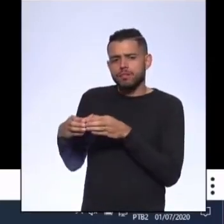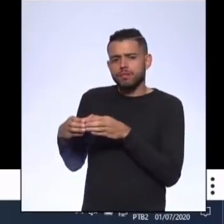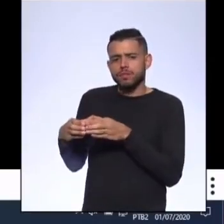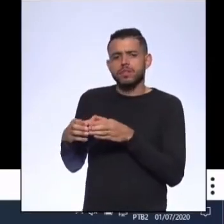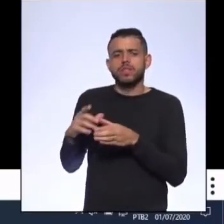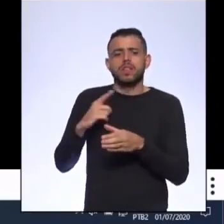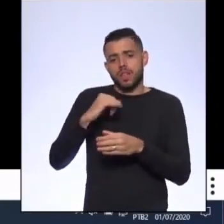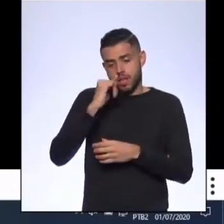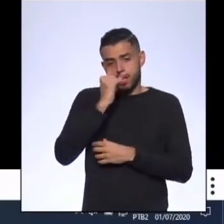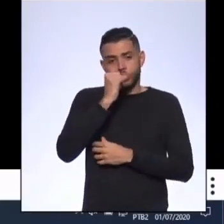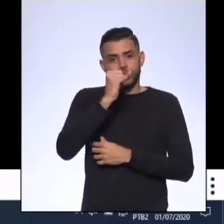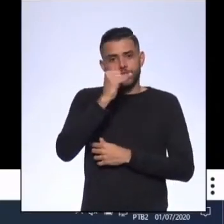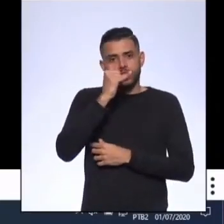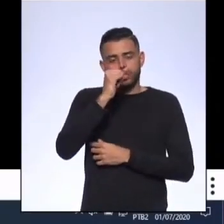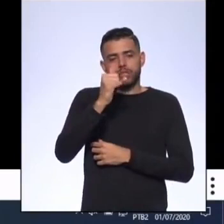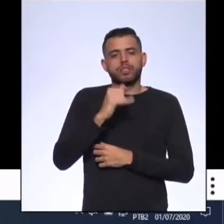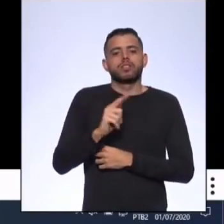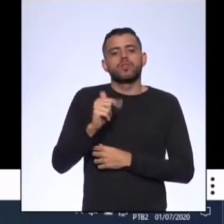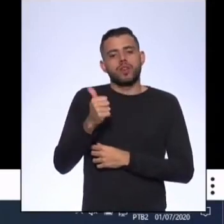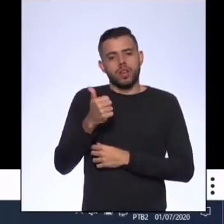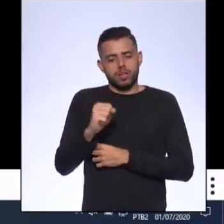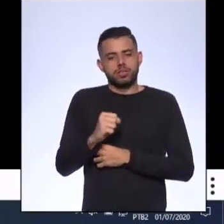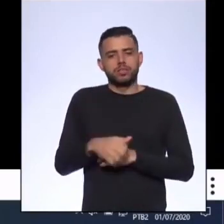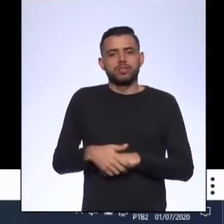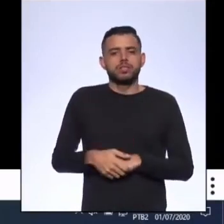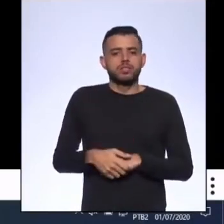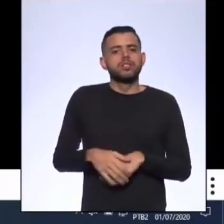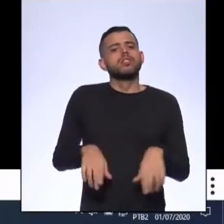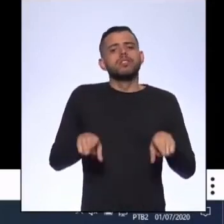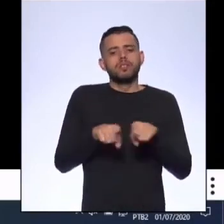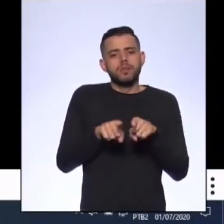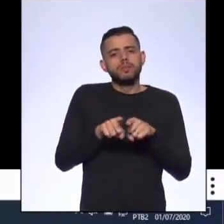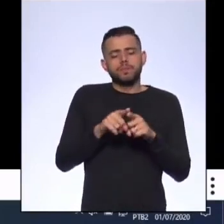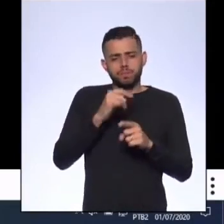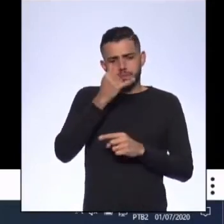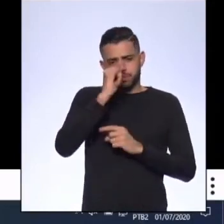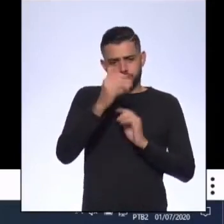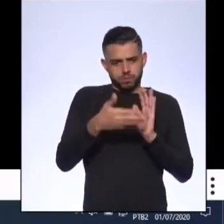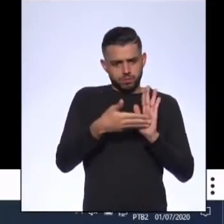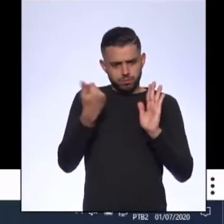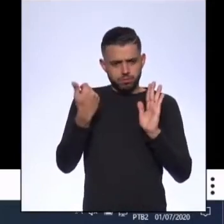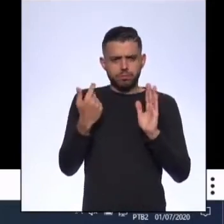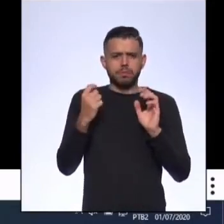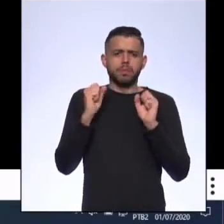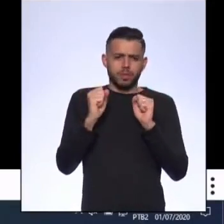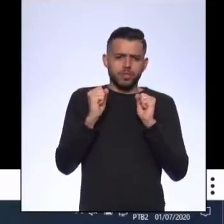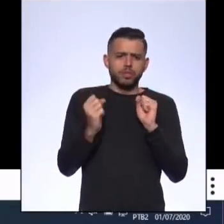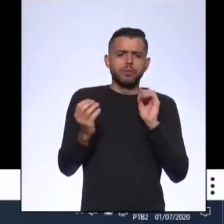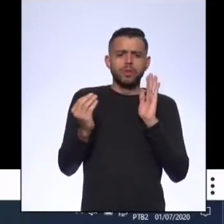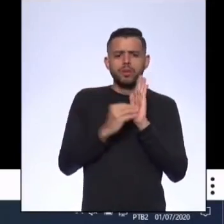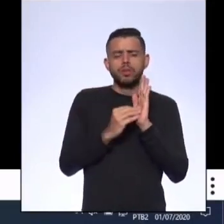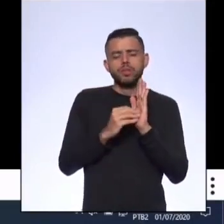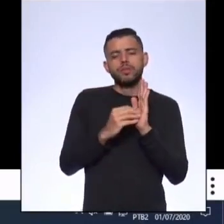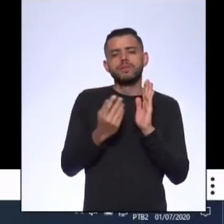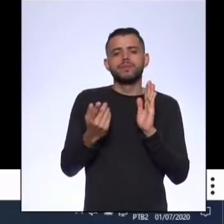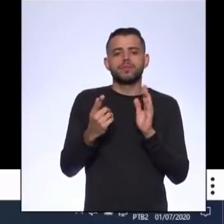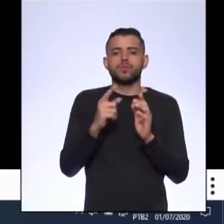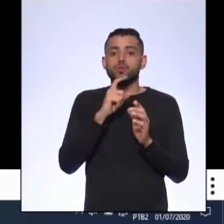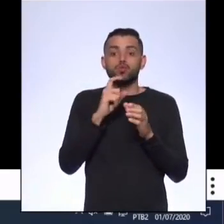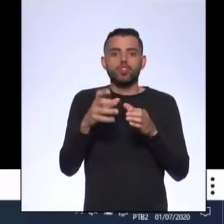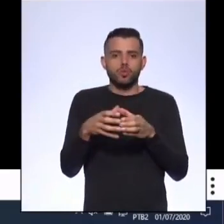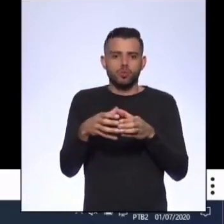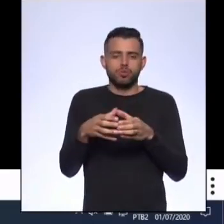fornecer energia pro gás, certo? Ou também eu posso retirar energia, né? Colocar ali como fosse um gelo, né? Do sistema ali, no